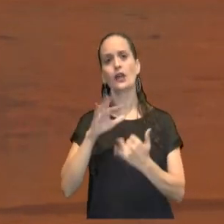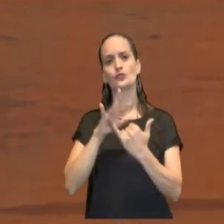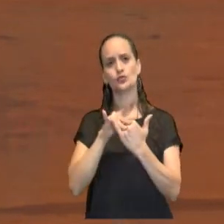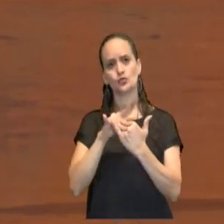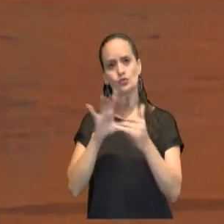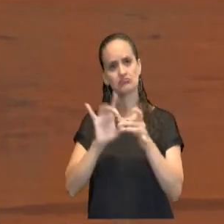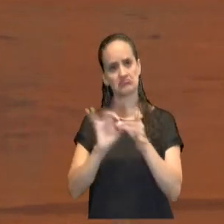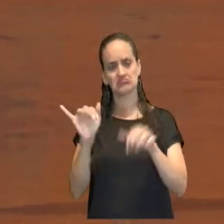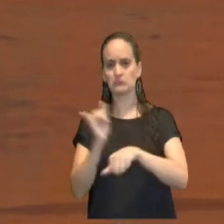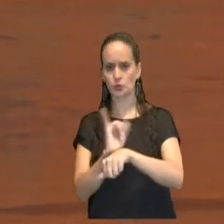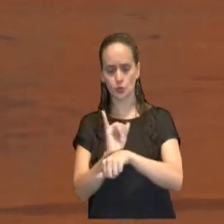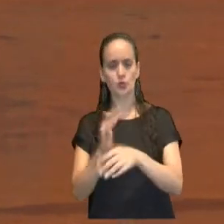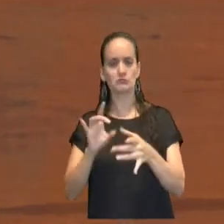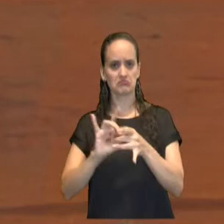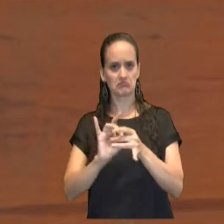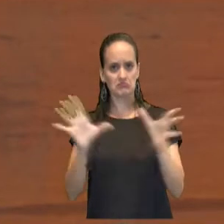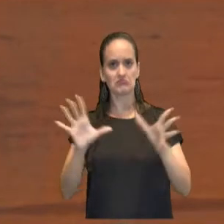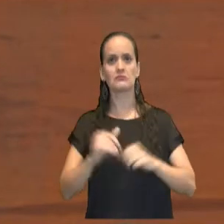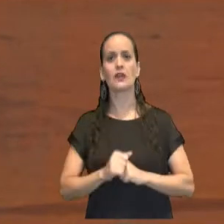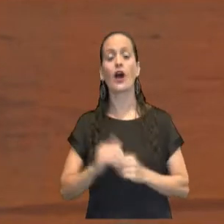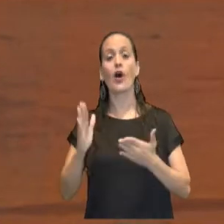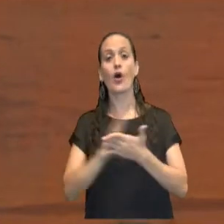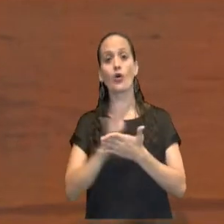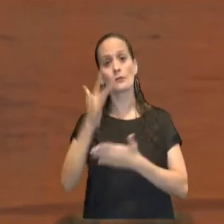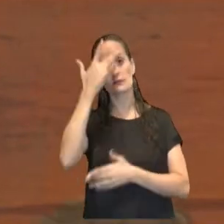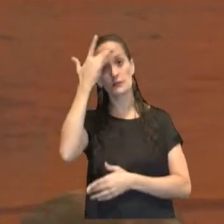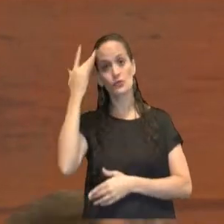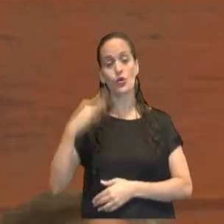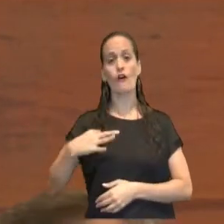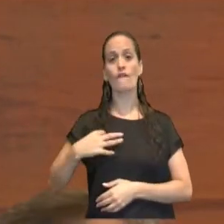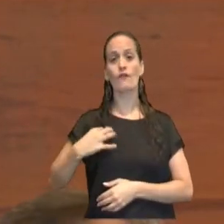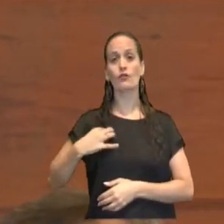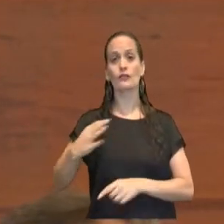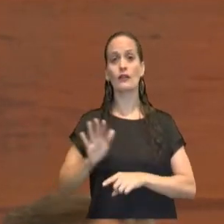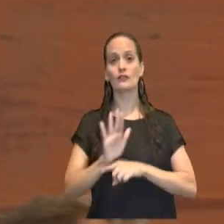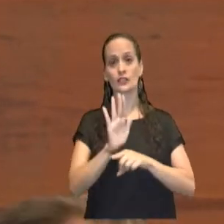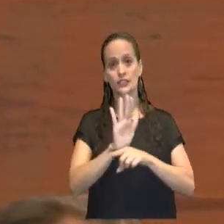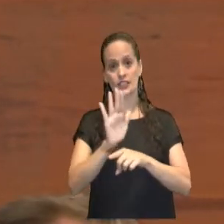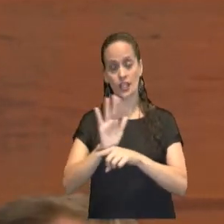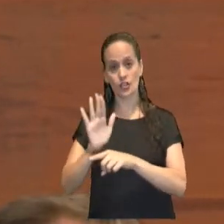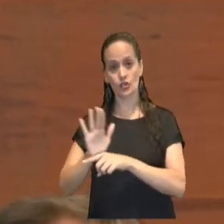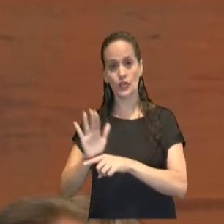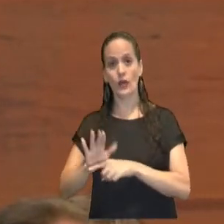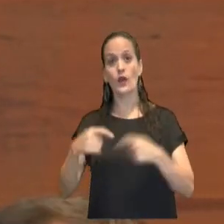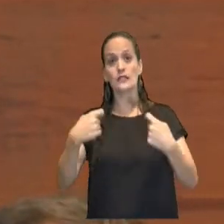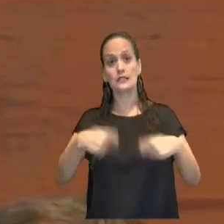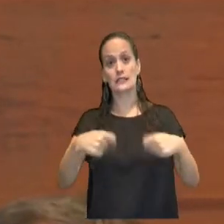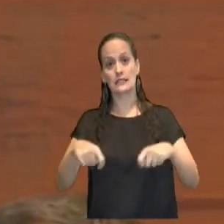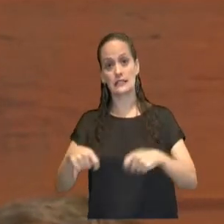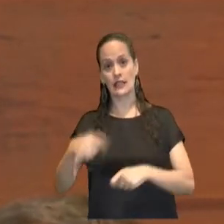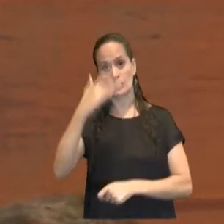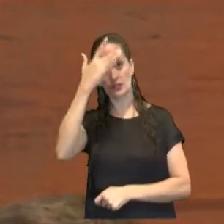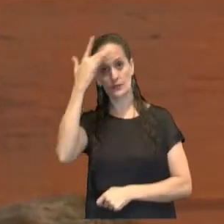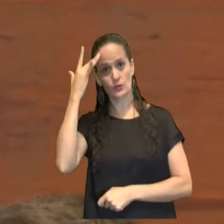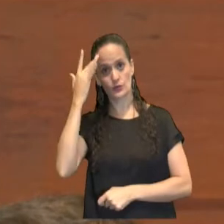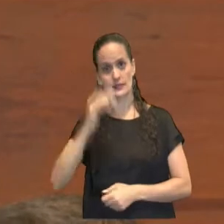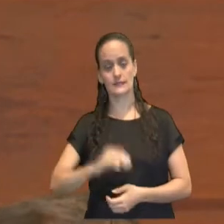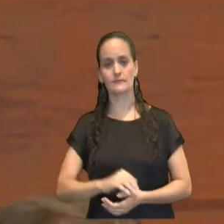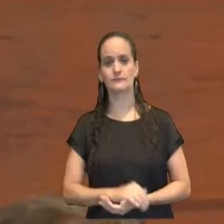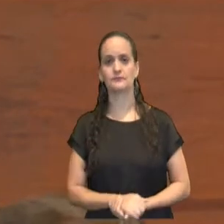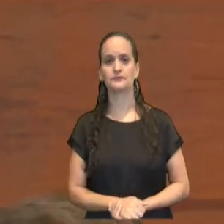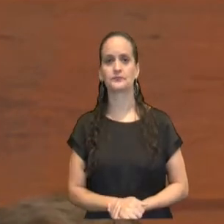é o trabalho que esta igreja, a partir de algumas pessoas, estão realizando para suprir essas necessidades neste tempo de pandemia.